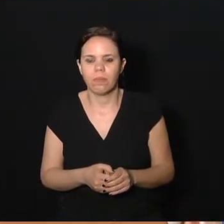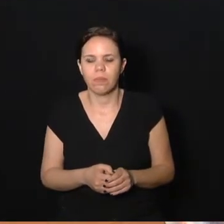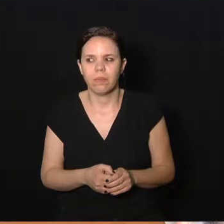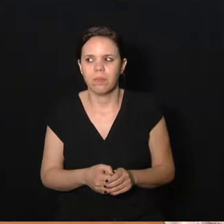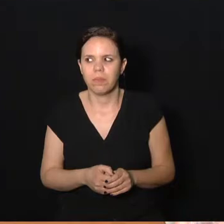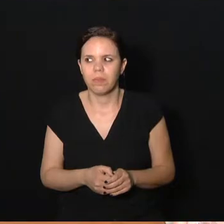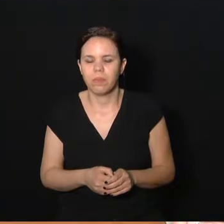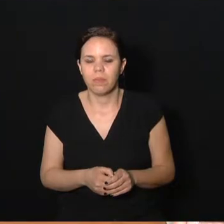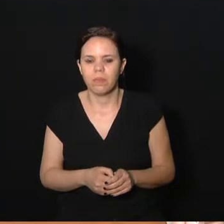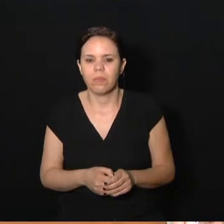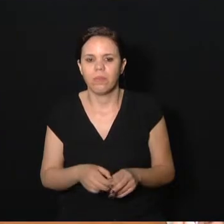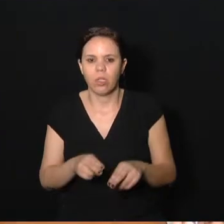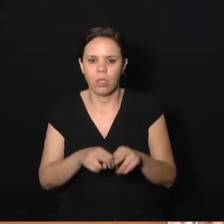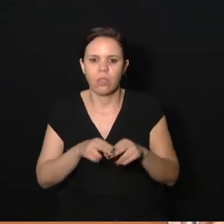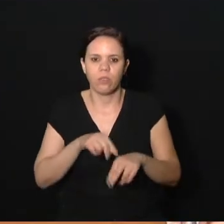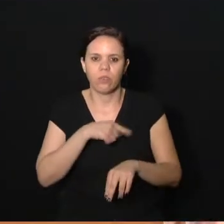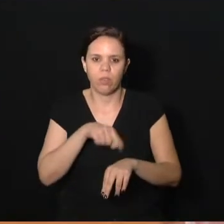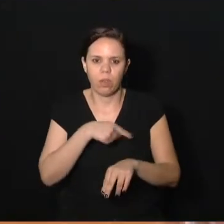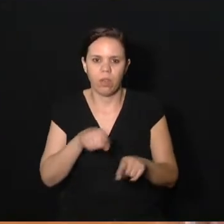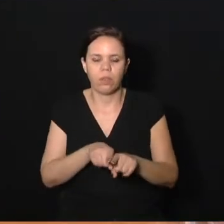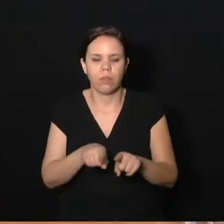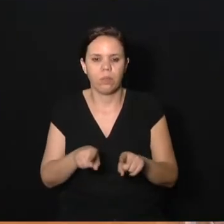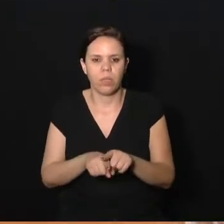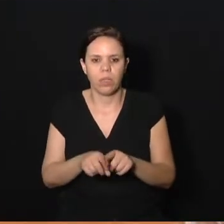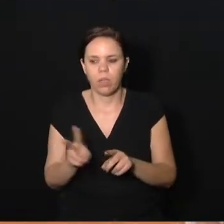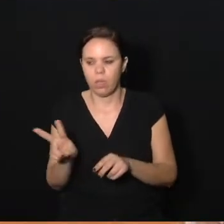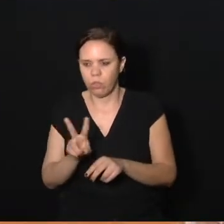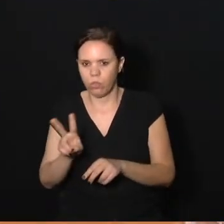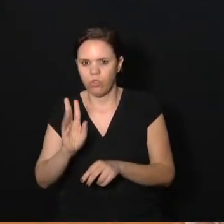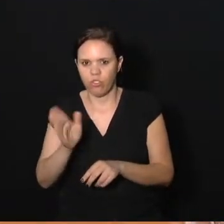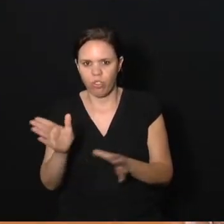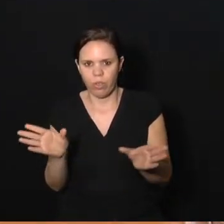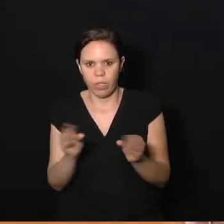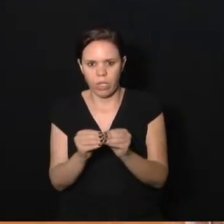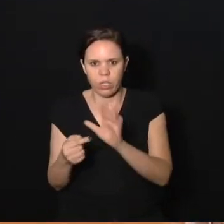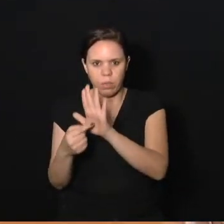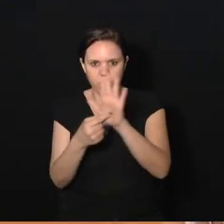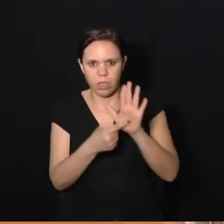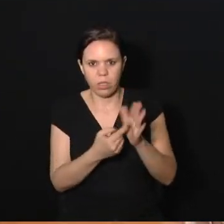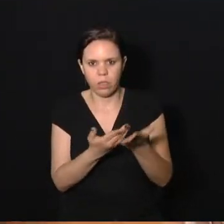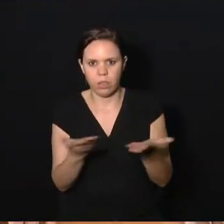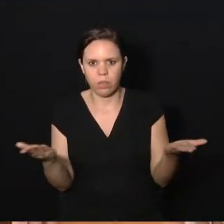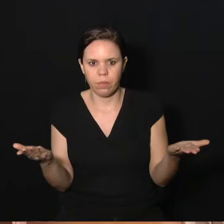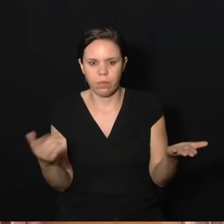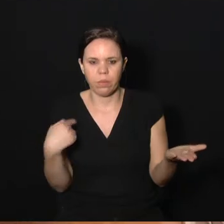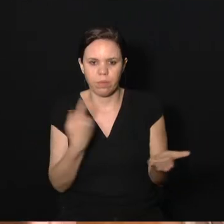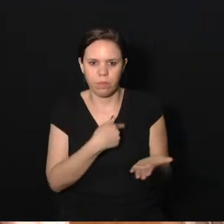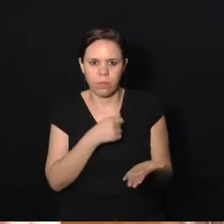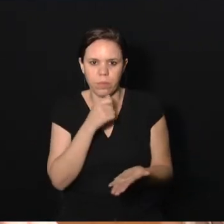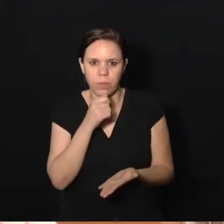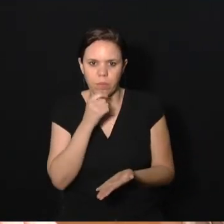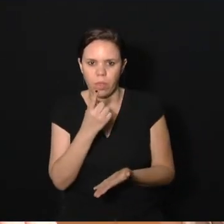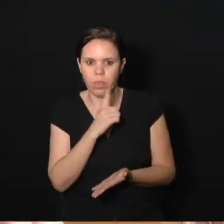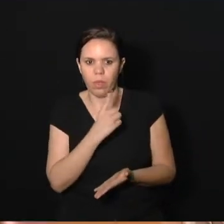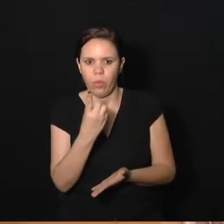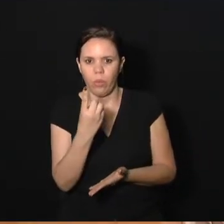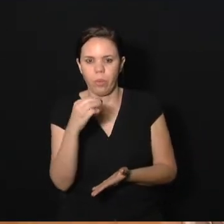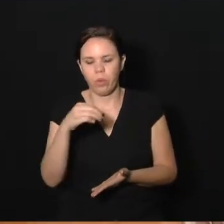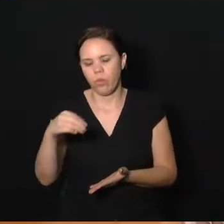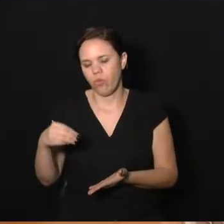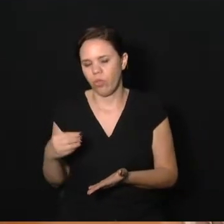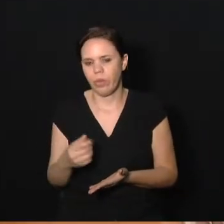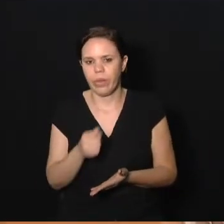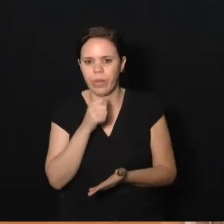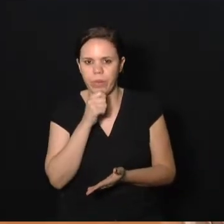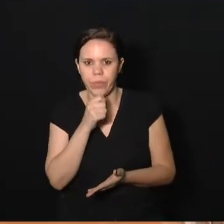a Raquel e a Clarissa já finalizaram, né, a apresentação delas. Então nós ainda temos mais 1 minutinhos. Nós